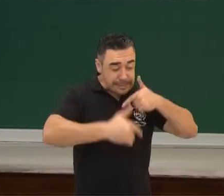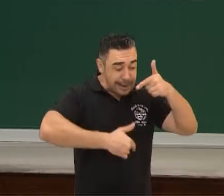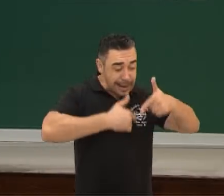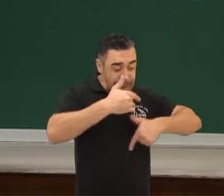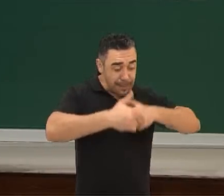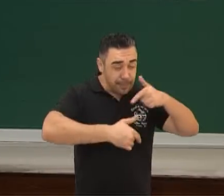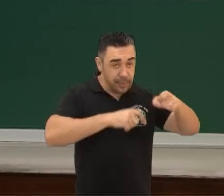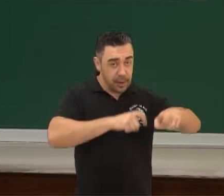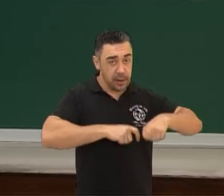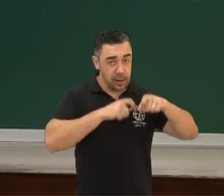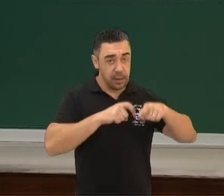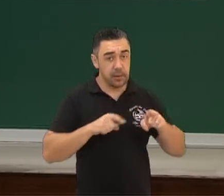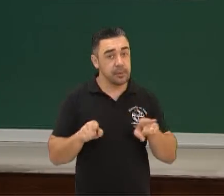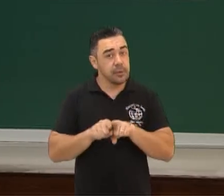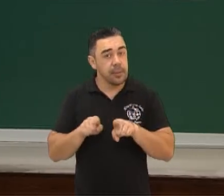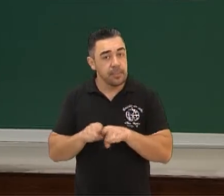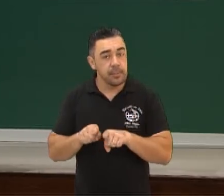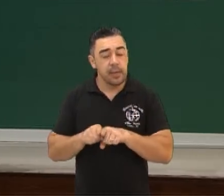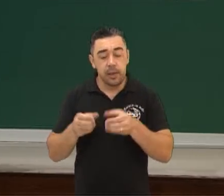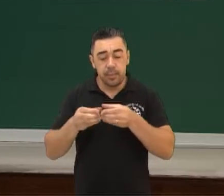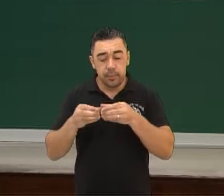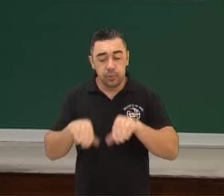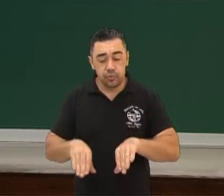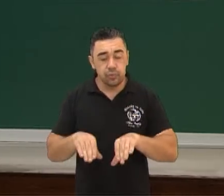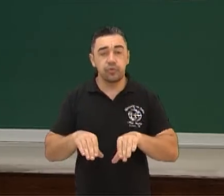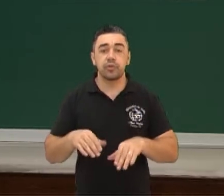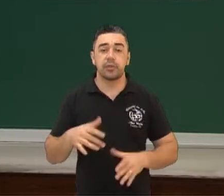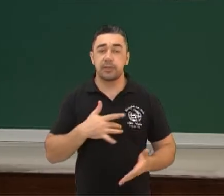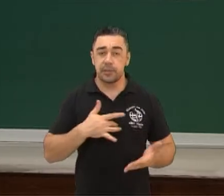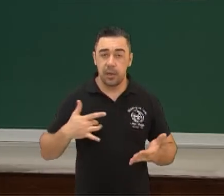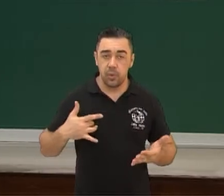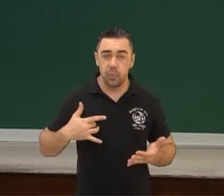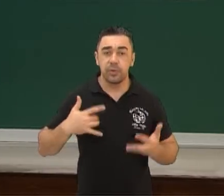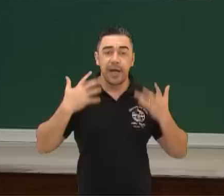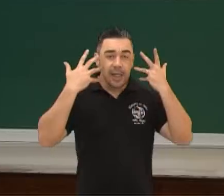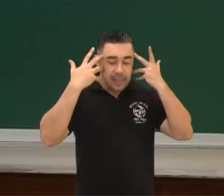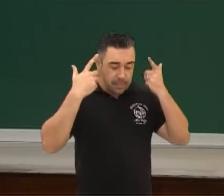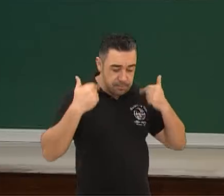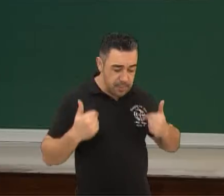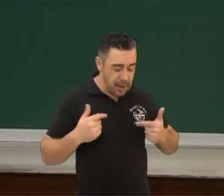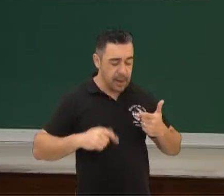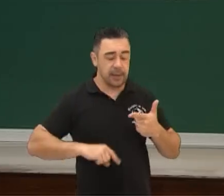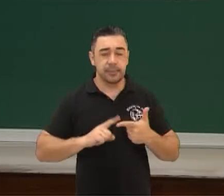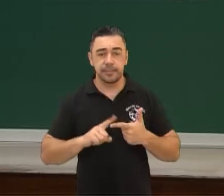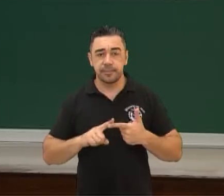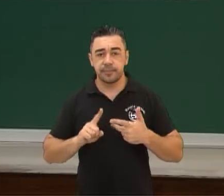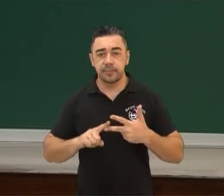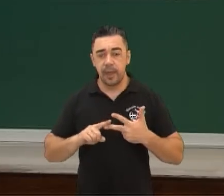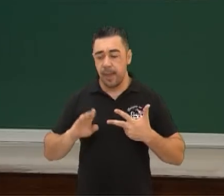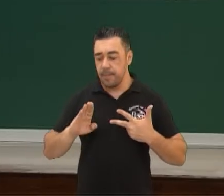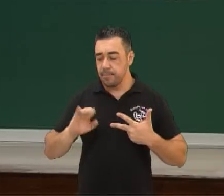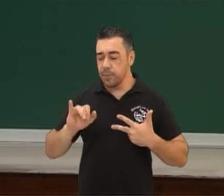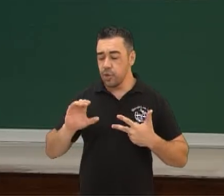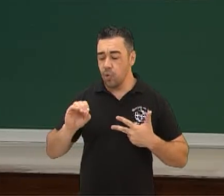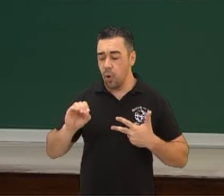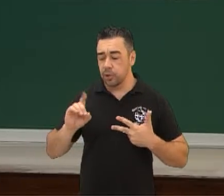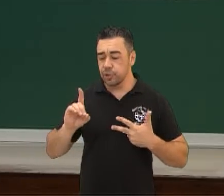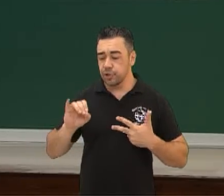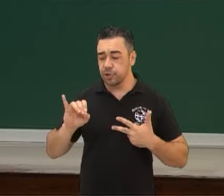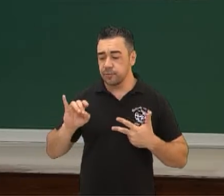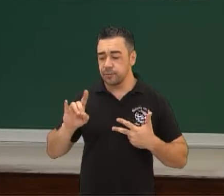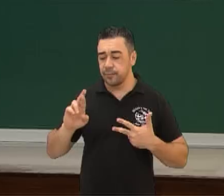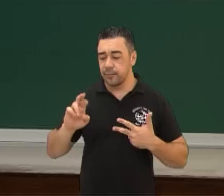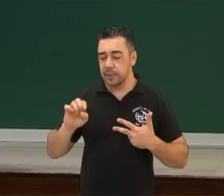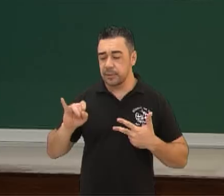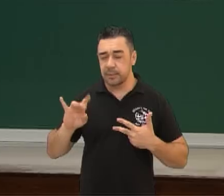campo, prejudica também a saúde dos animais, prejudica a biodiversidade. Então, são ações feitas pelo